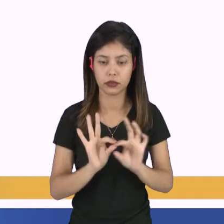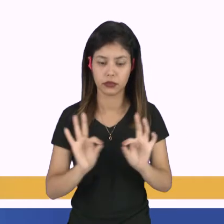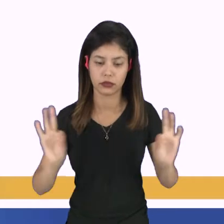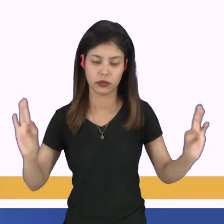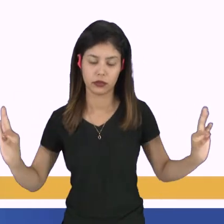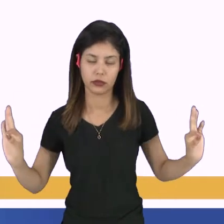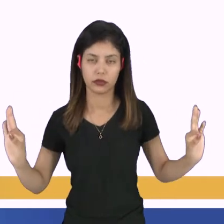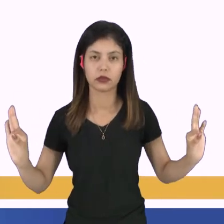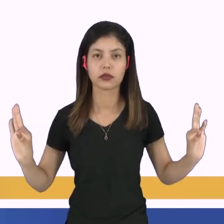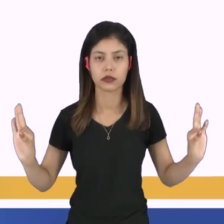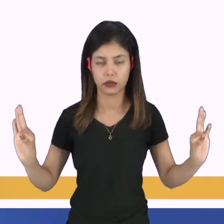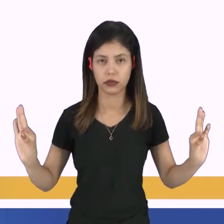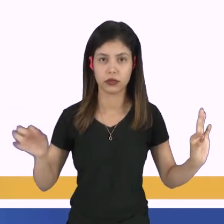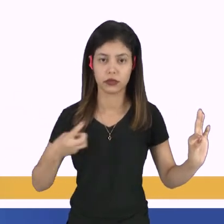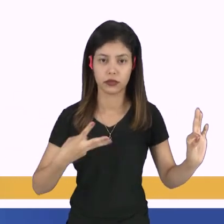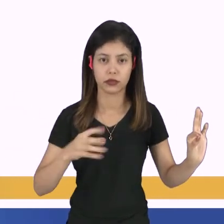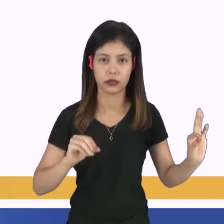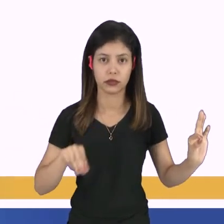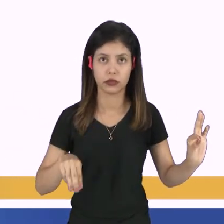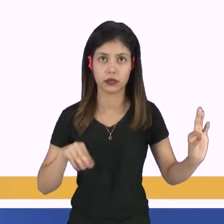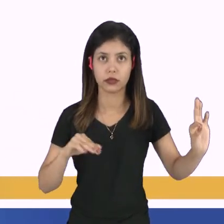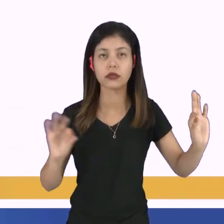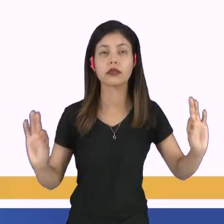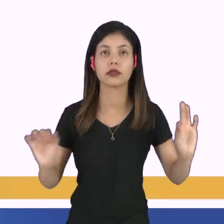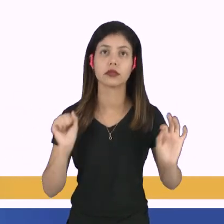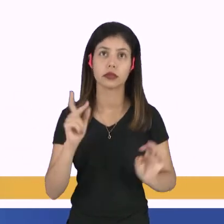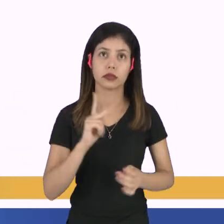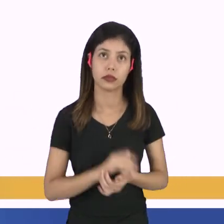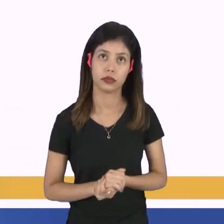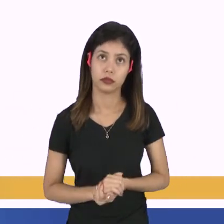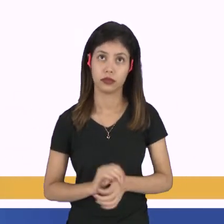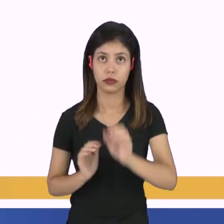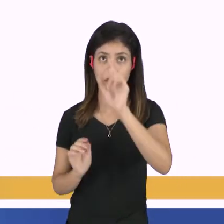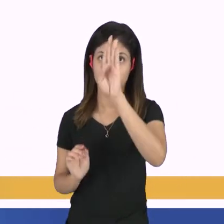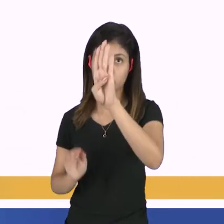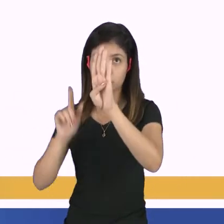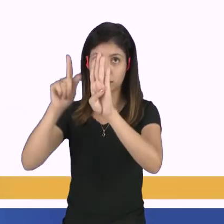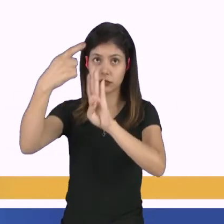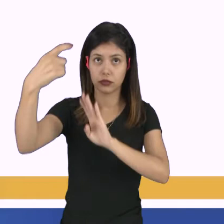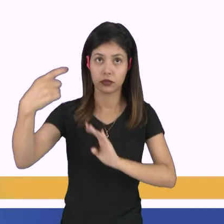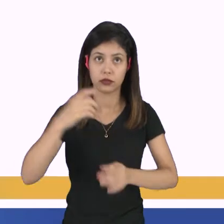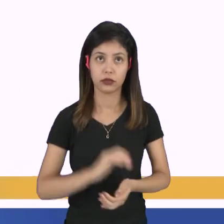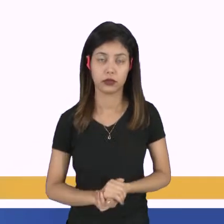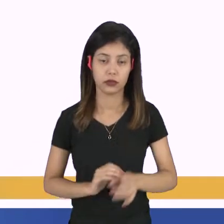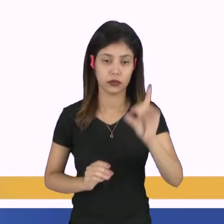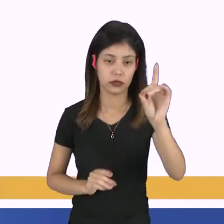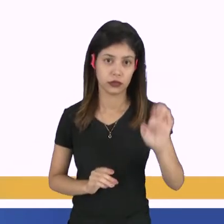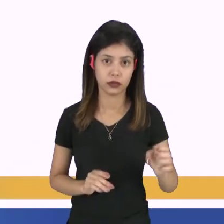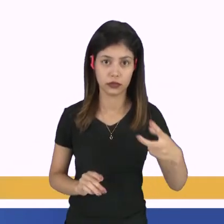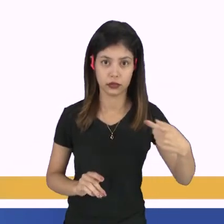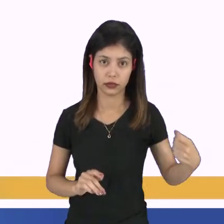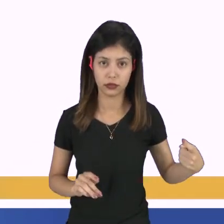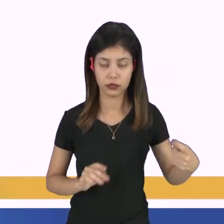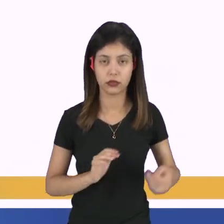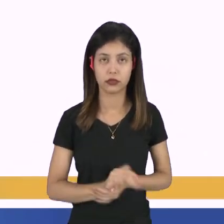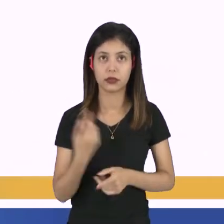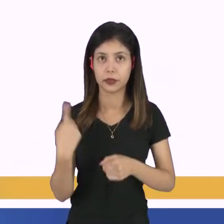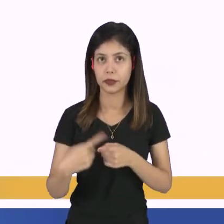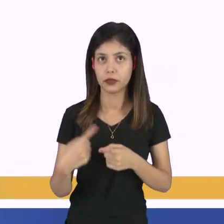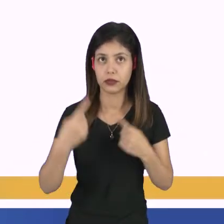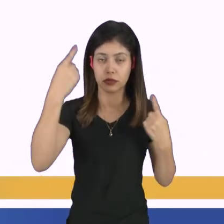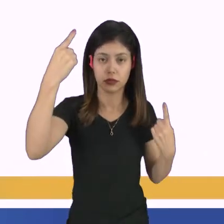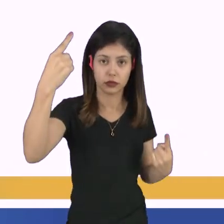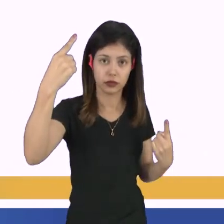do estacionamento é 30 metros, ok? O segmento BG vai valer X e o segmento DE vai valer X, porque esses